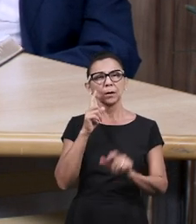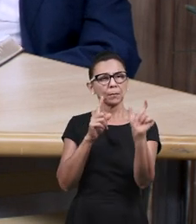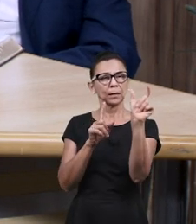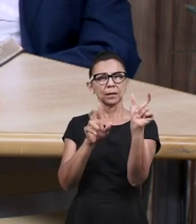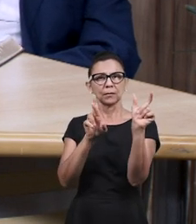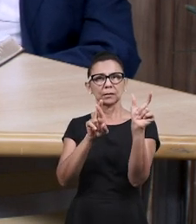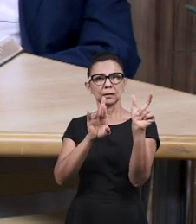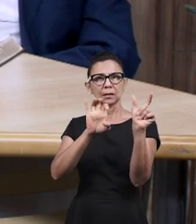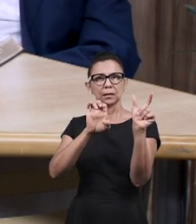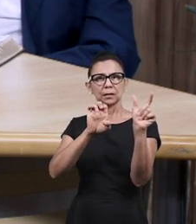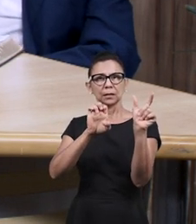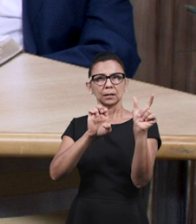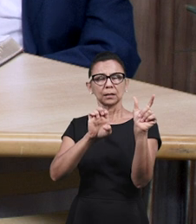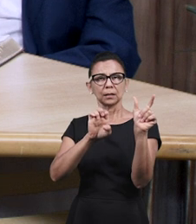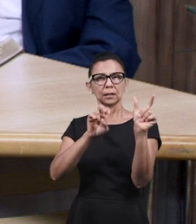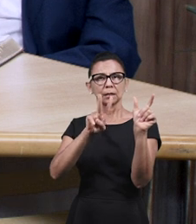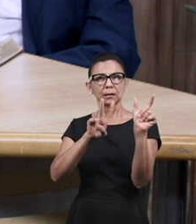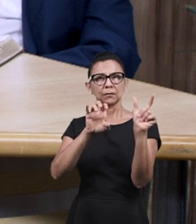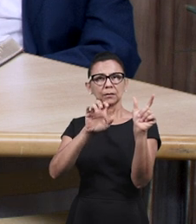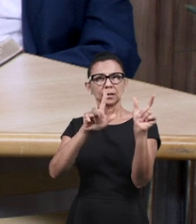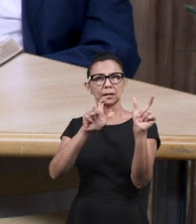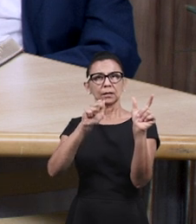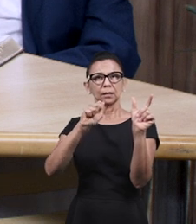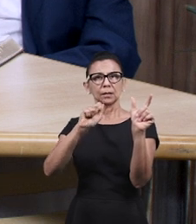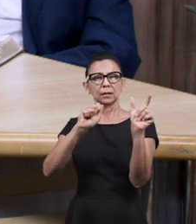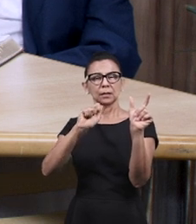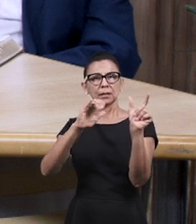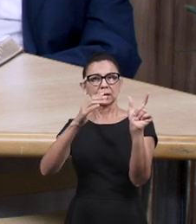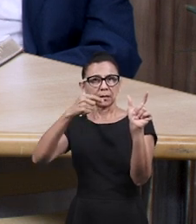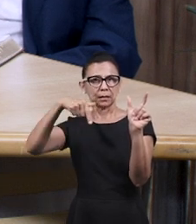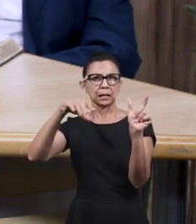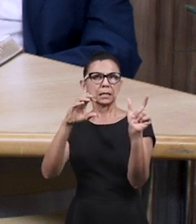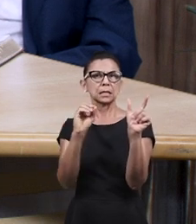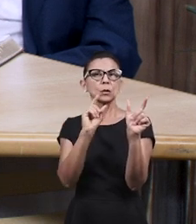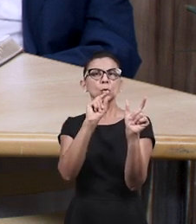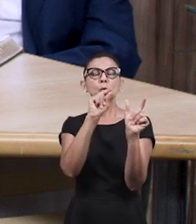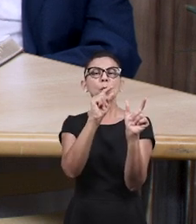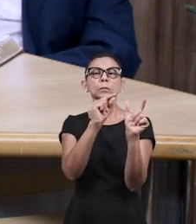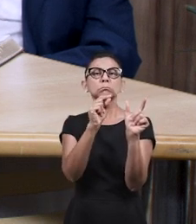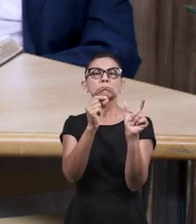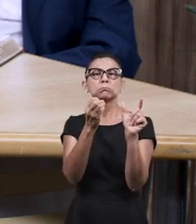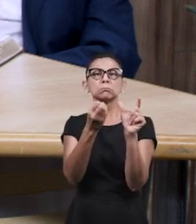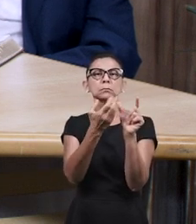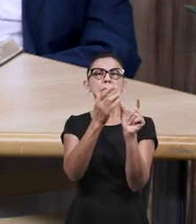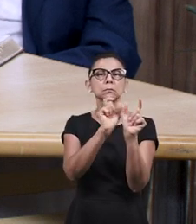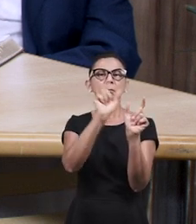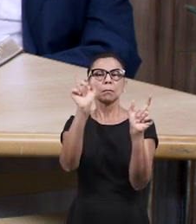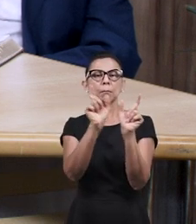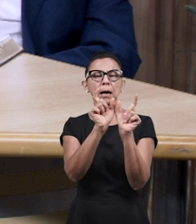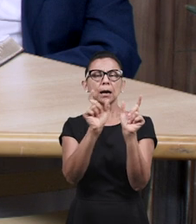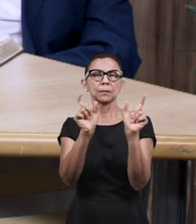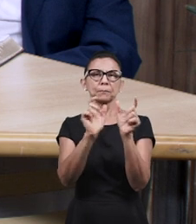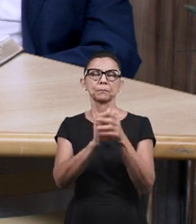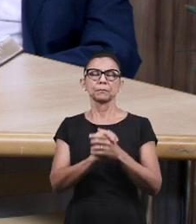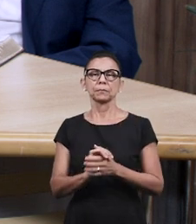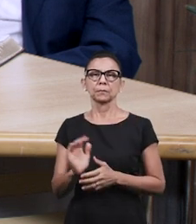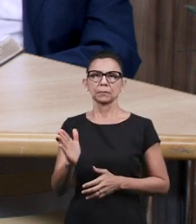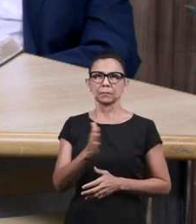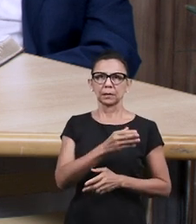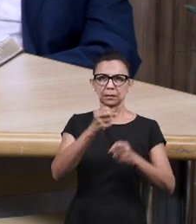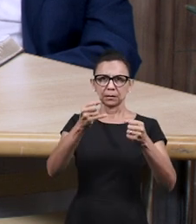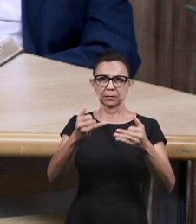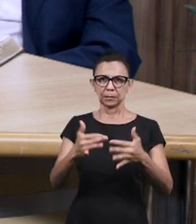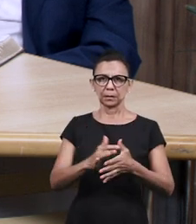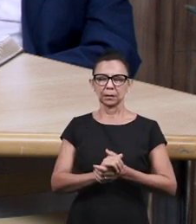da palavra revelação, sim. E eu me lembro que o meu pai, ele foi